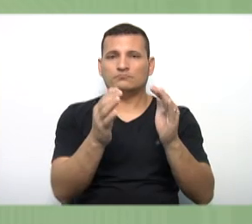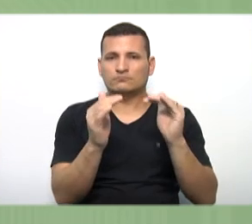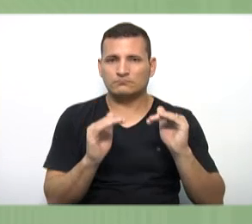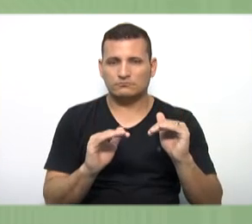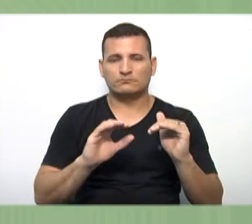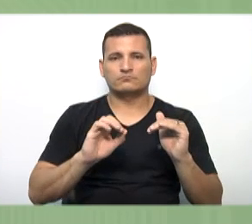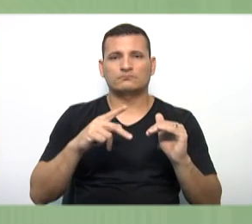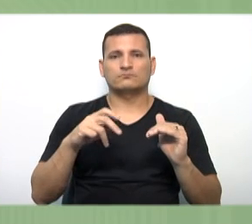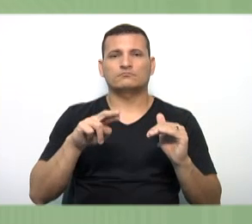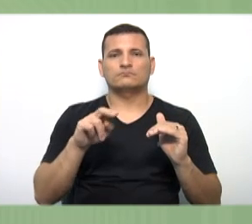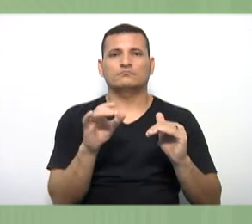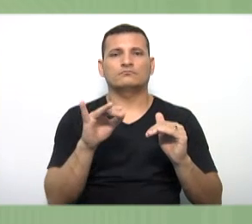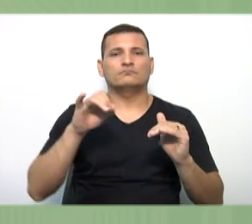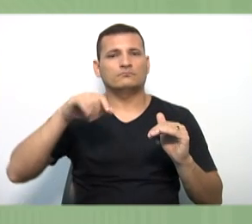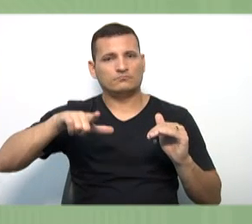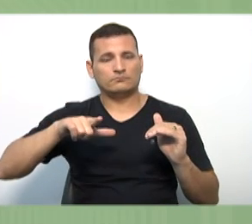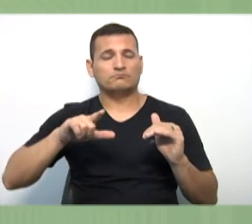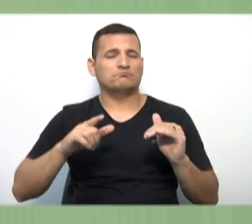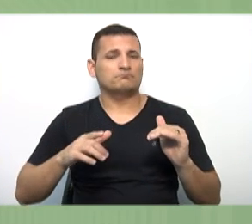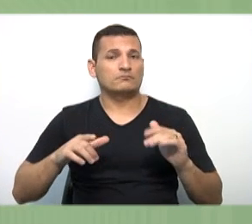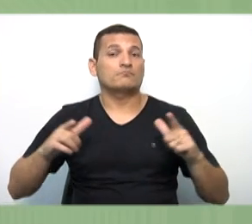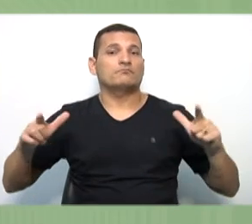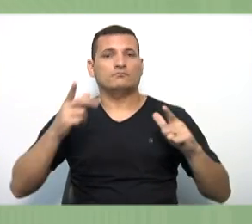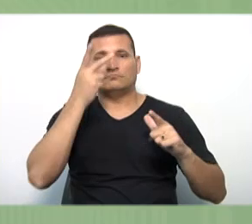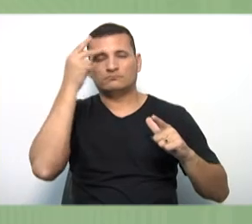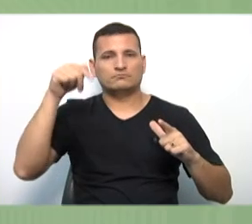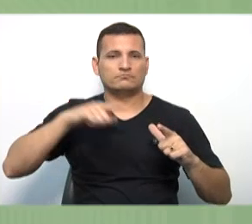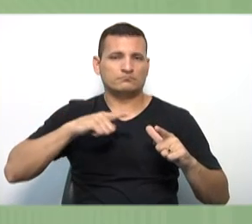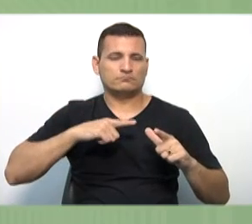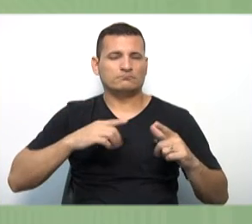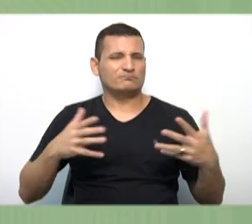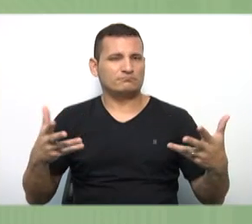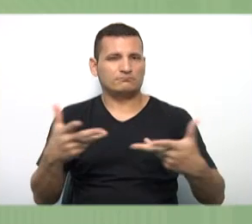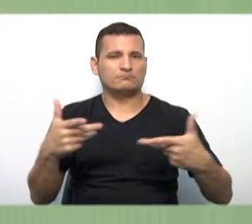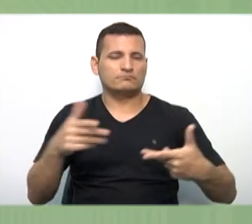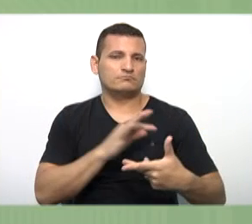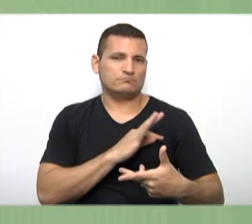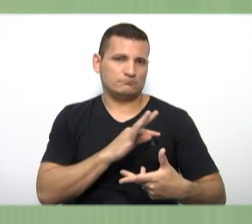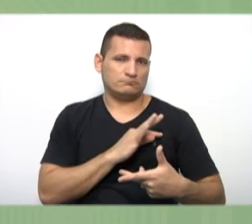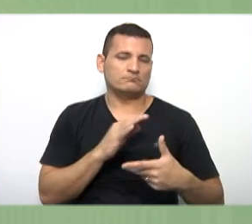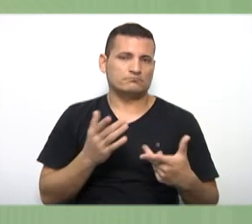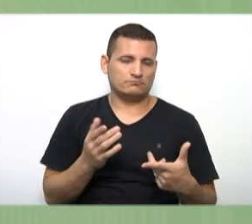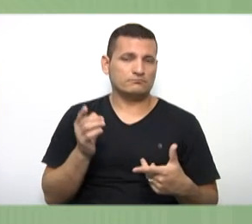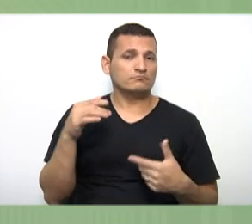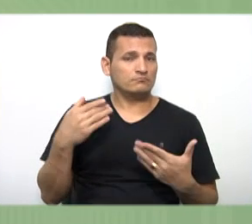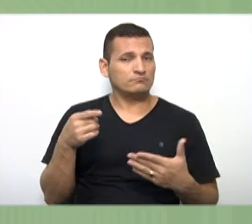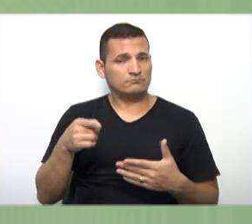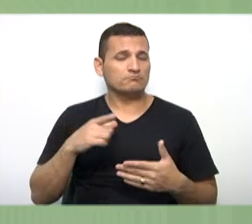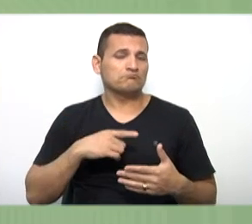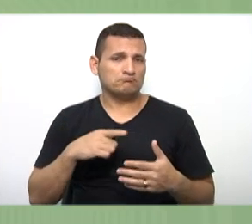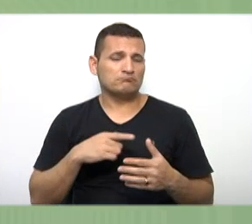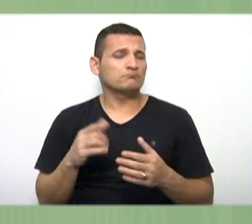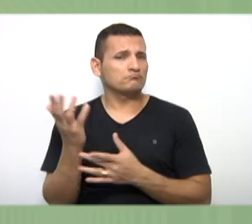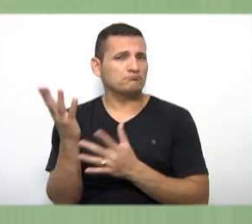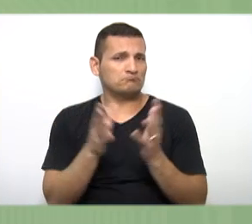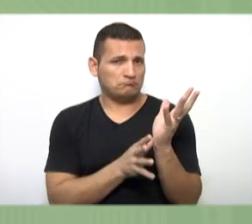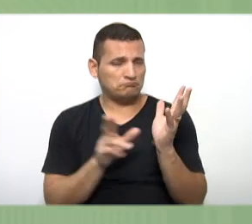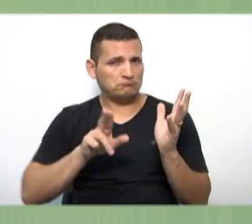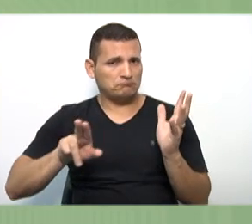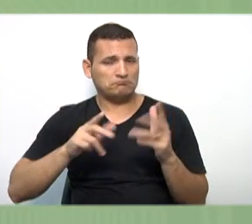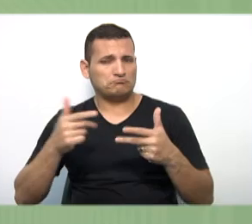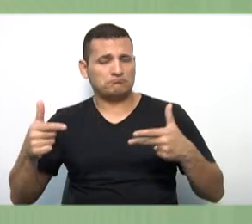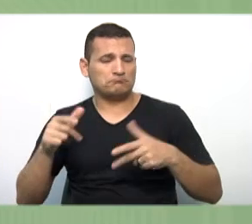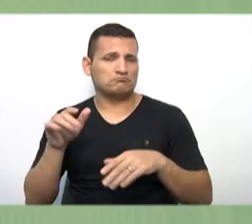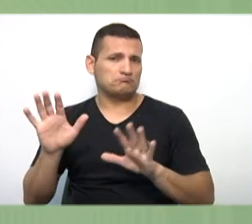das pessoas, eles têm habilidades técnicas para realizar as coisas. Então, eles vão ter um manuseio com coisas físicas.